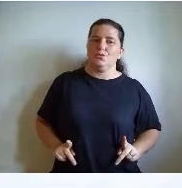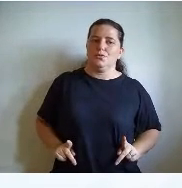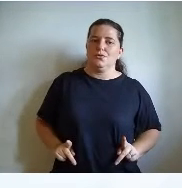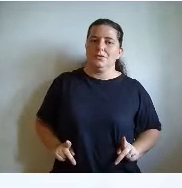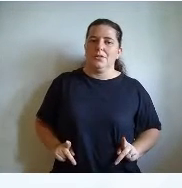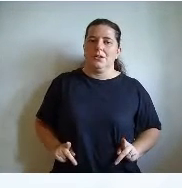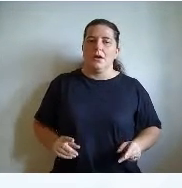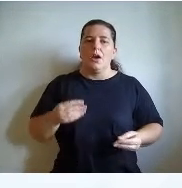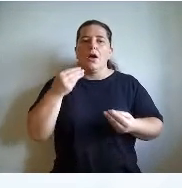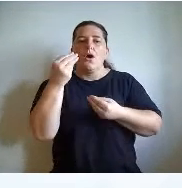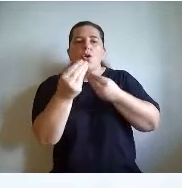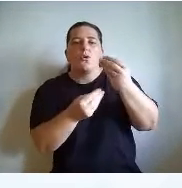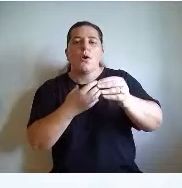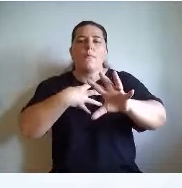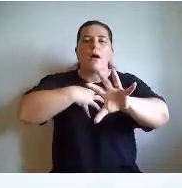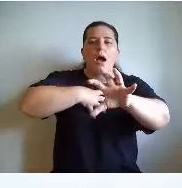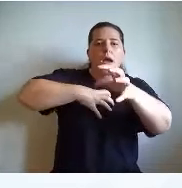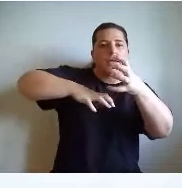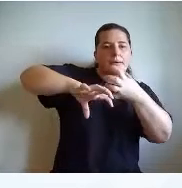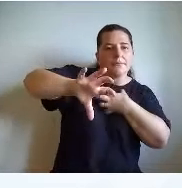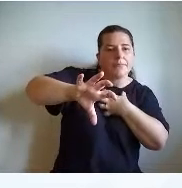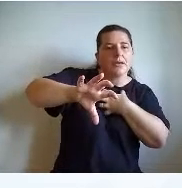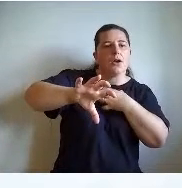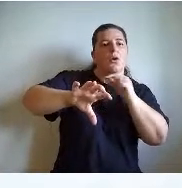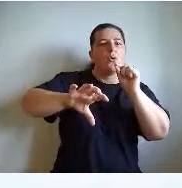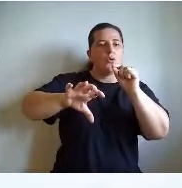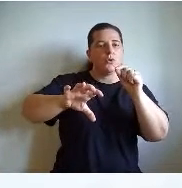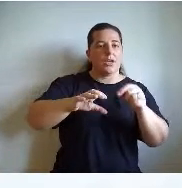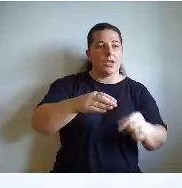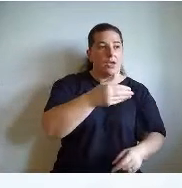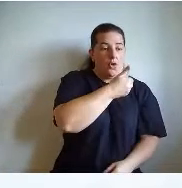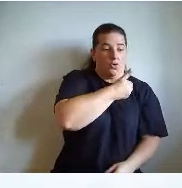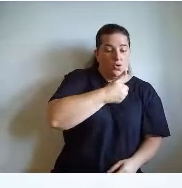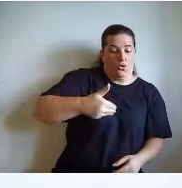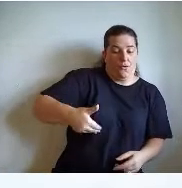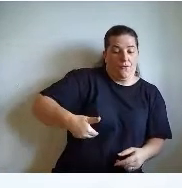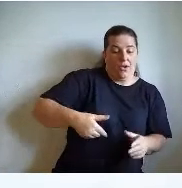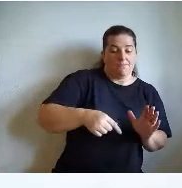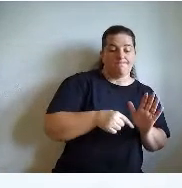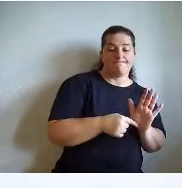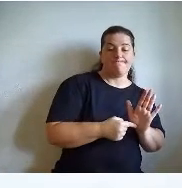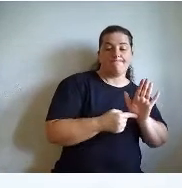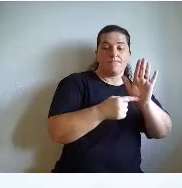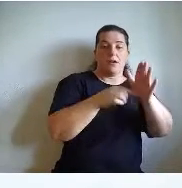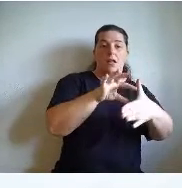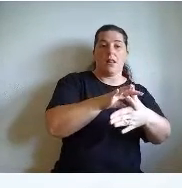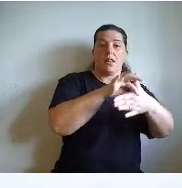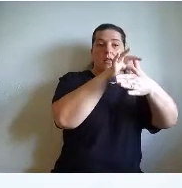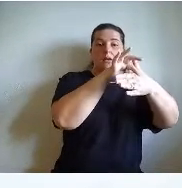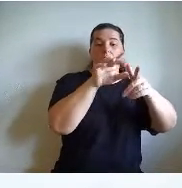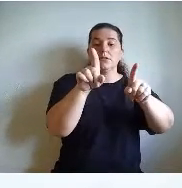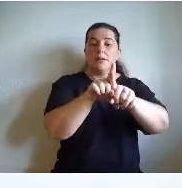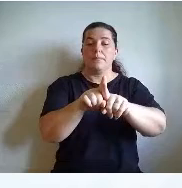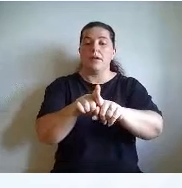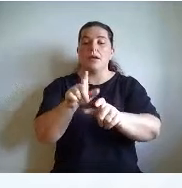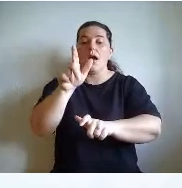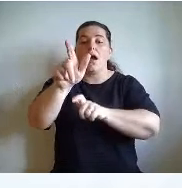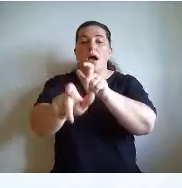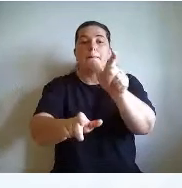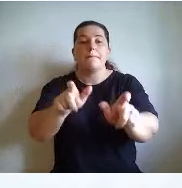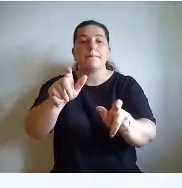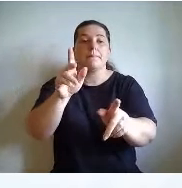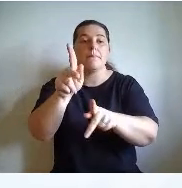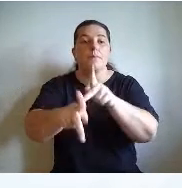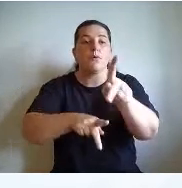construção empática entre aquele que governa e para os seus governados, né? Então, eu acho